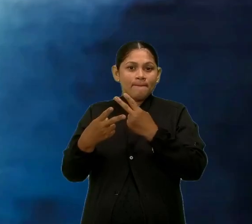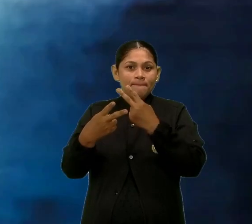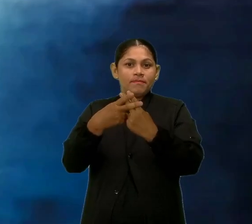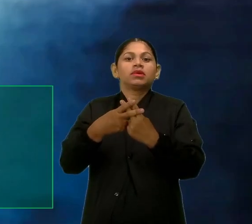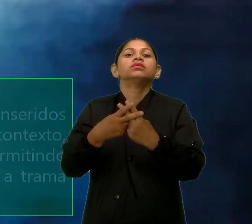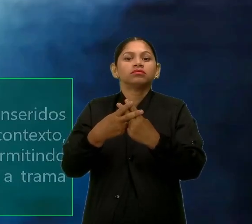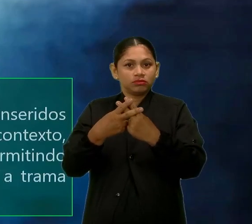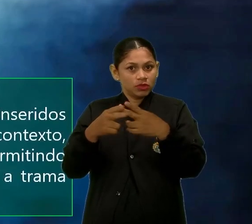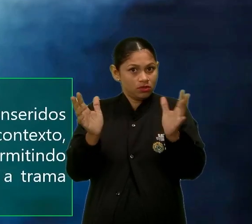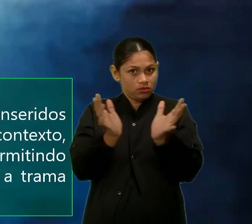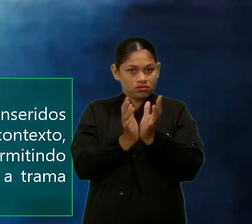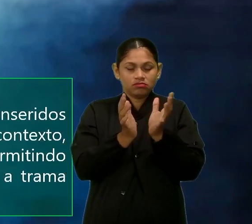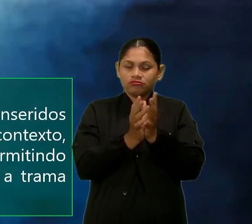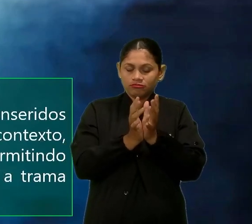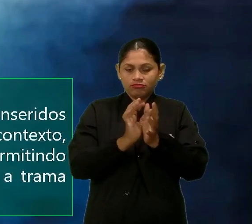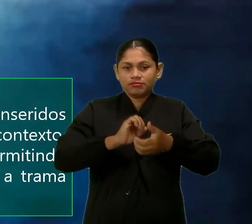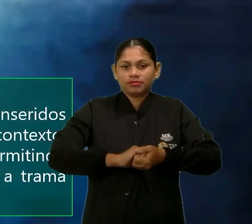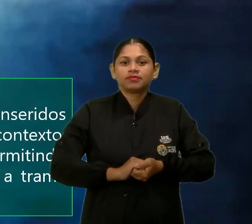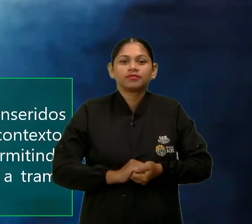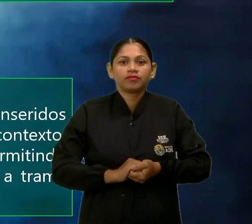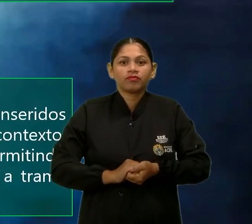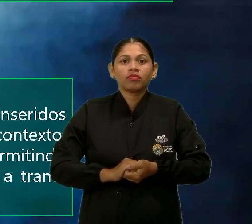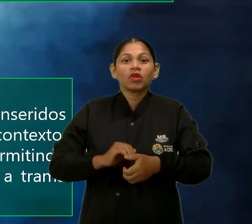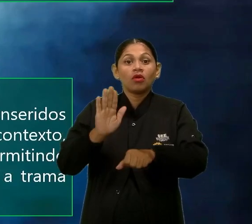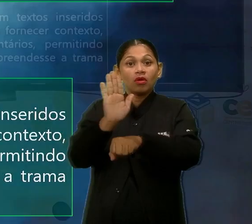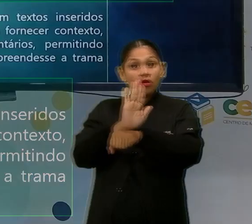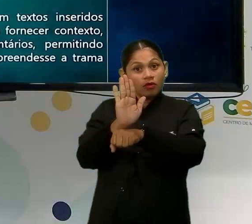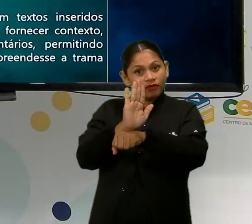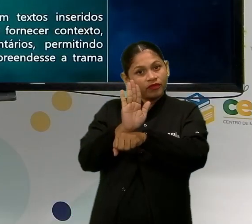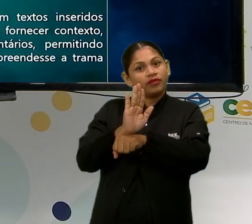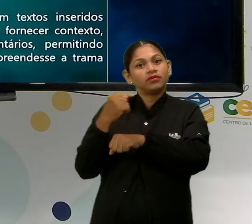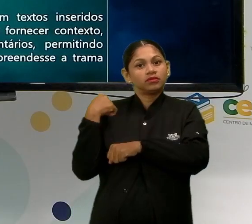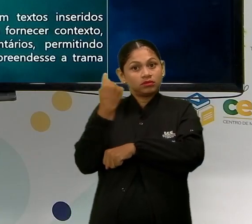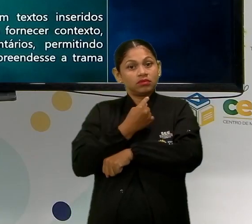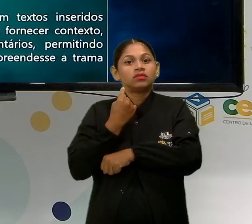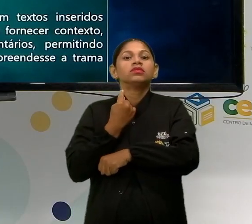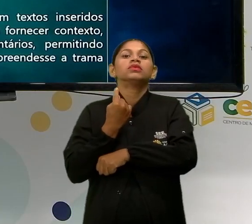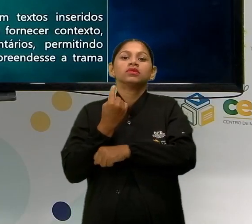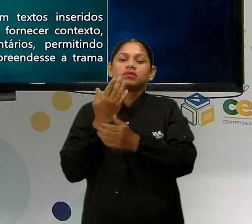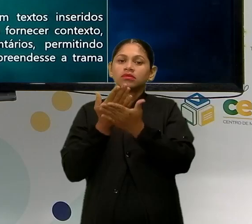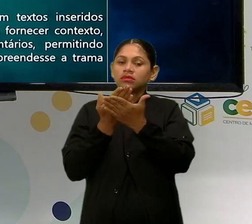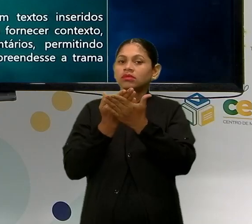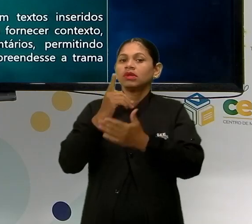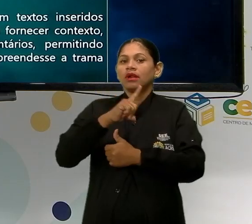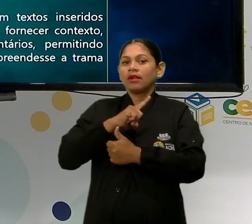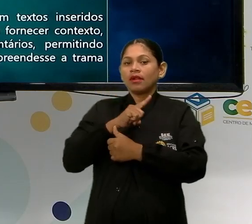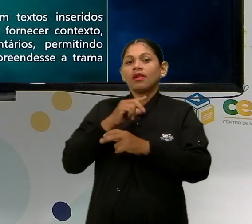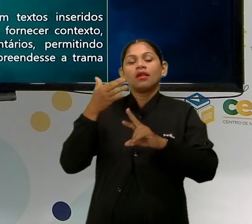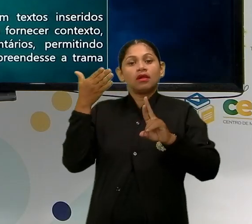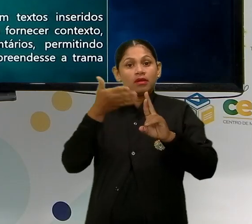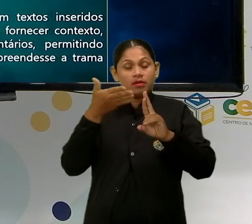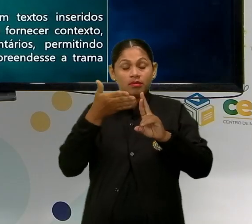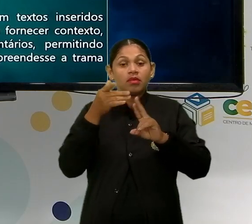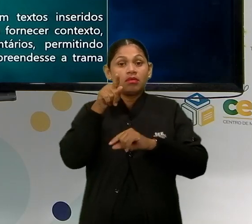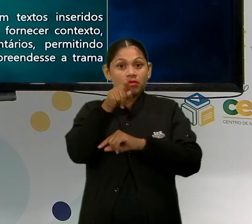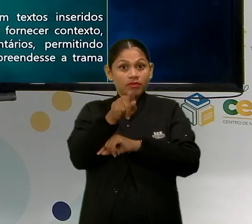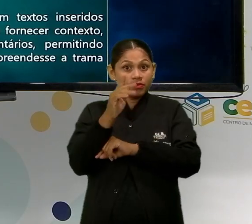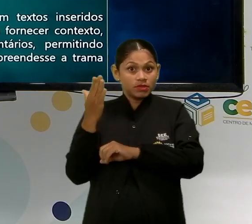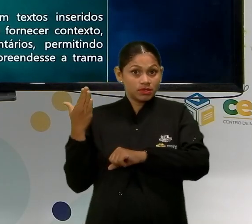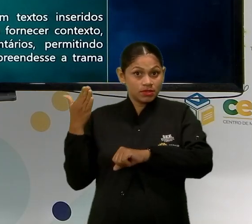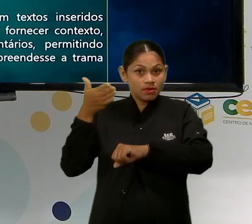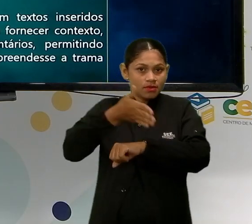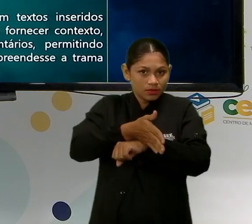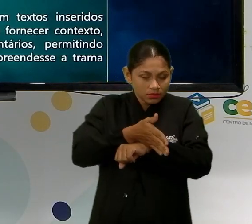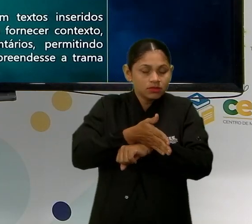sobre esse filme, na nossa aula a gente vai ter aí a referência para que você possa acessar e